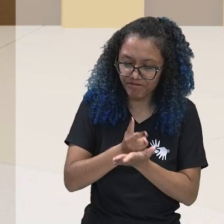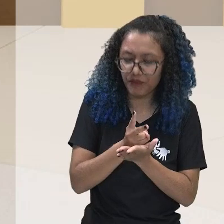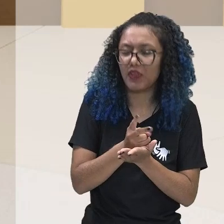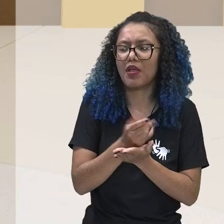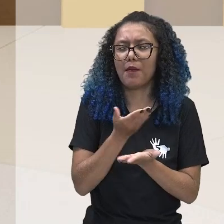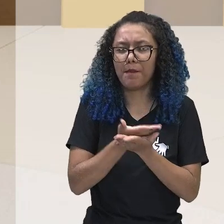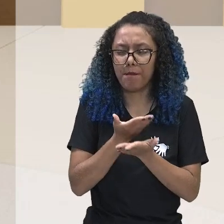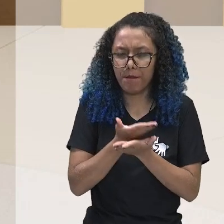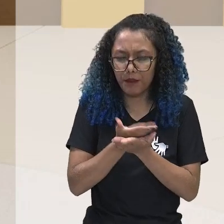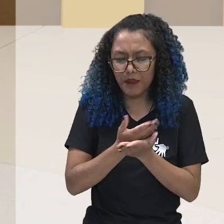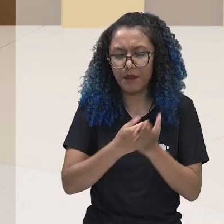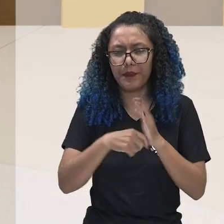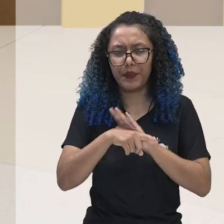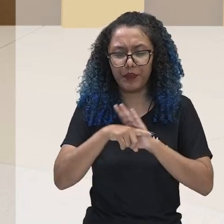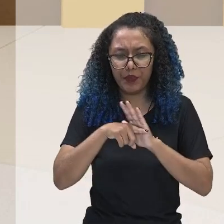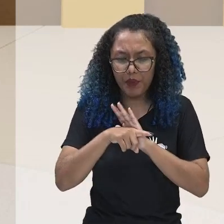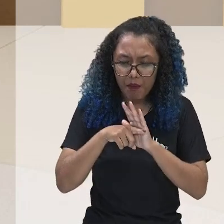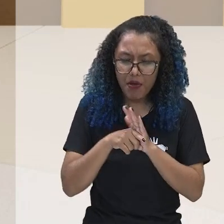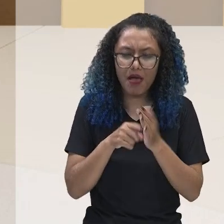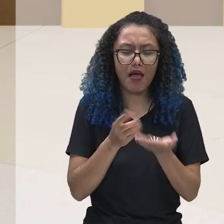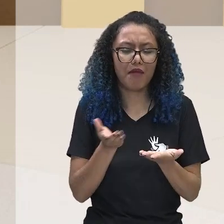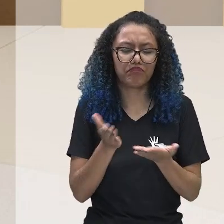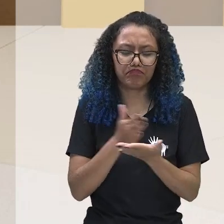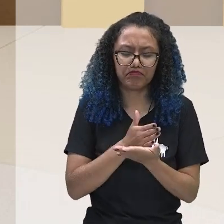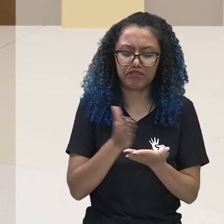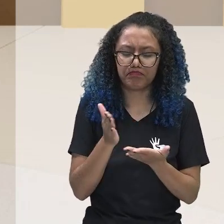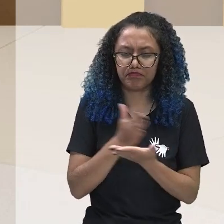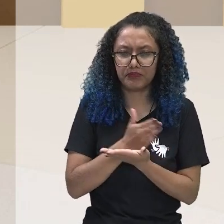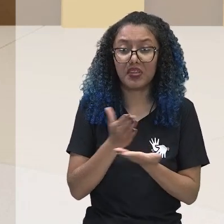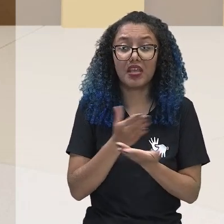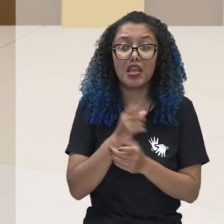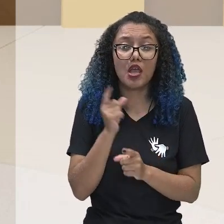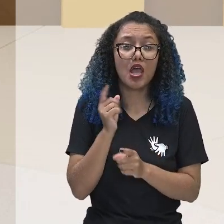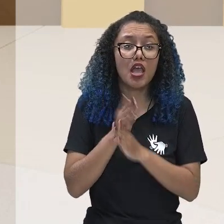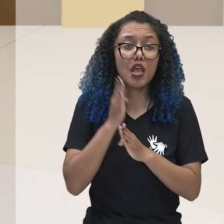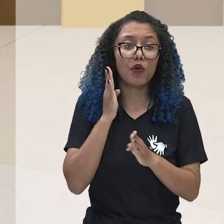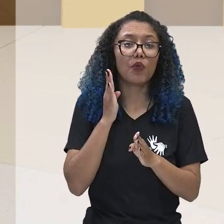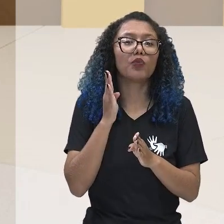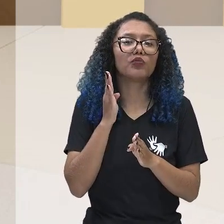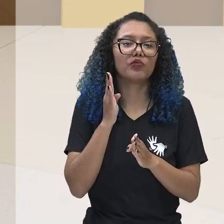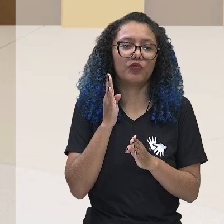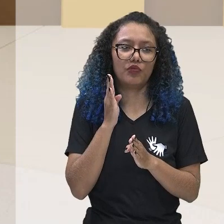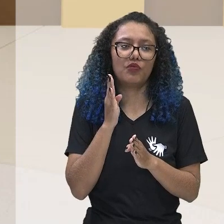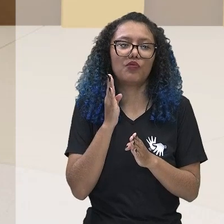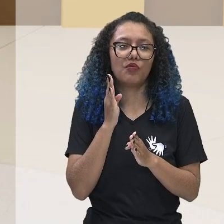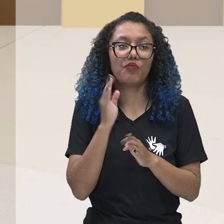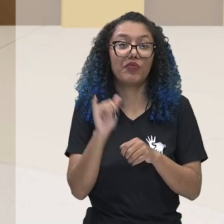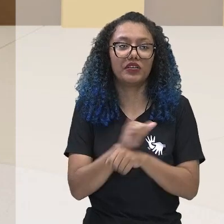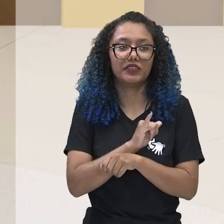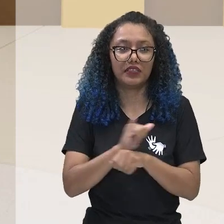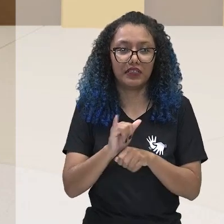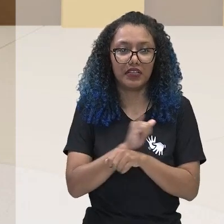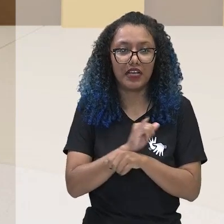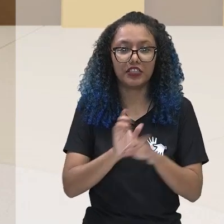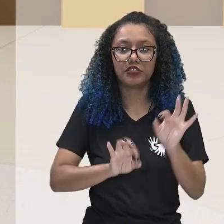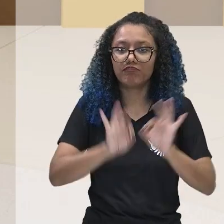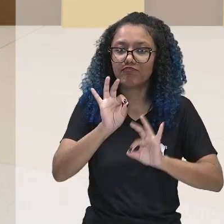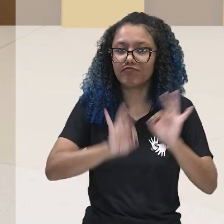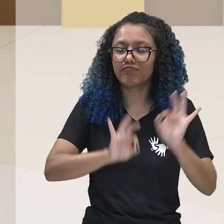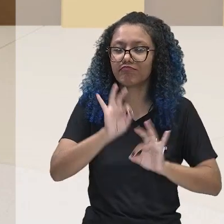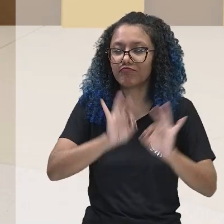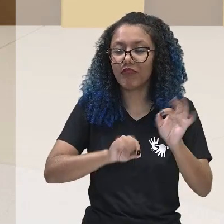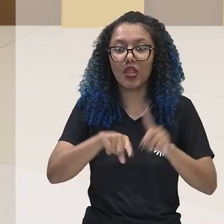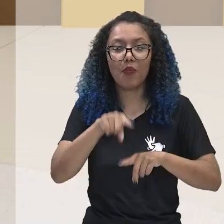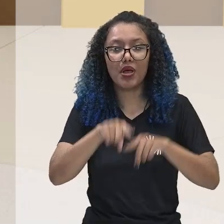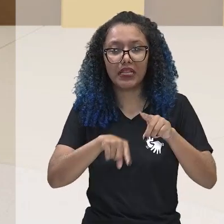ele pesquisava nos livros e tudo mais, e ele encontrou uma forma, né, de bolar aí, ó, um moinho de vento capaz de bombear